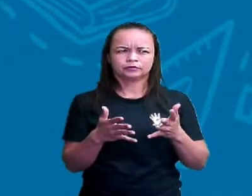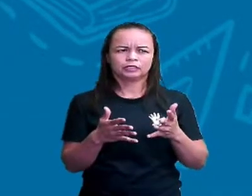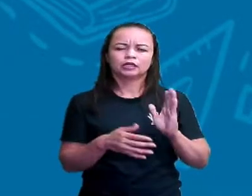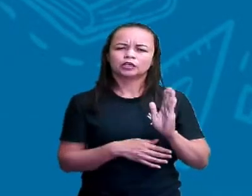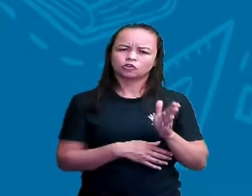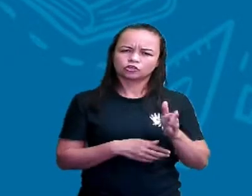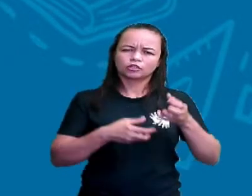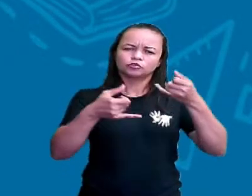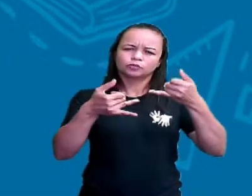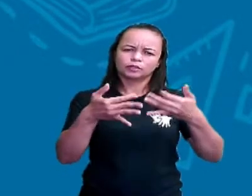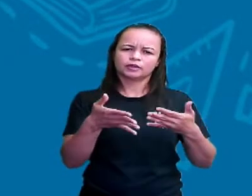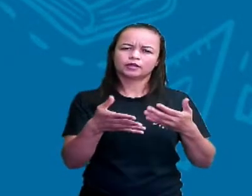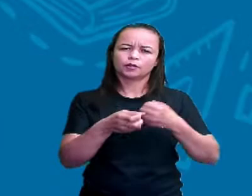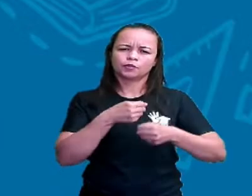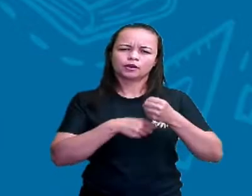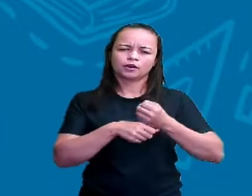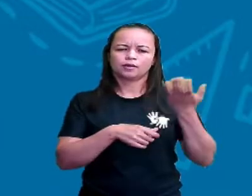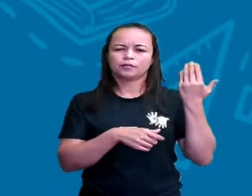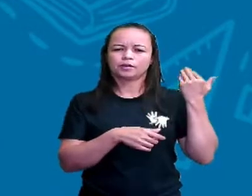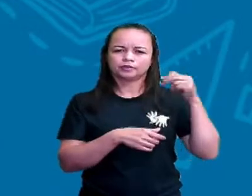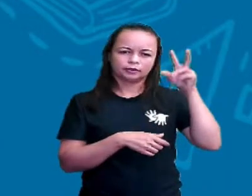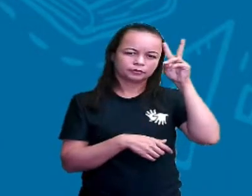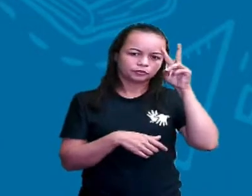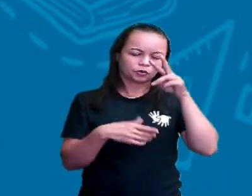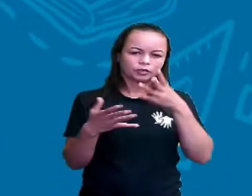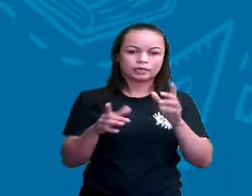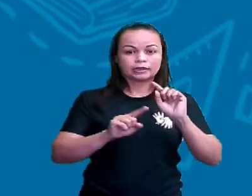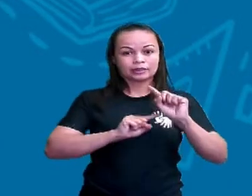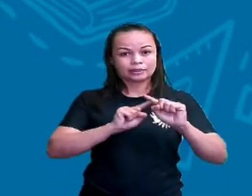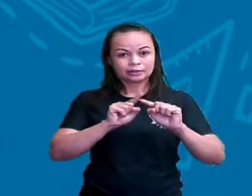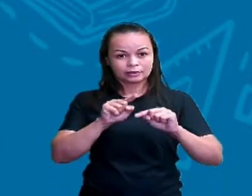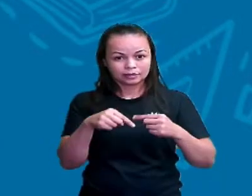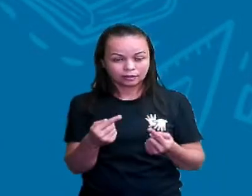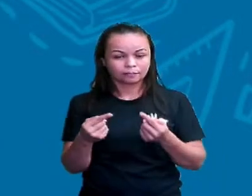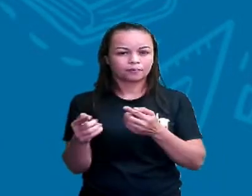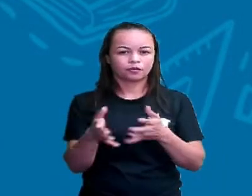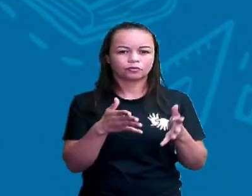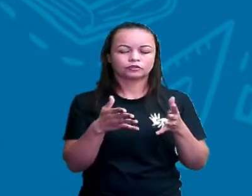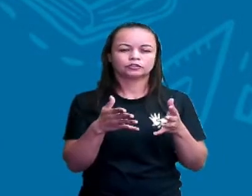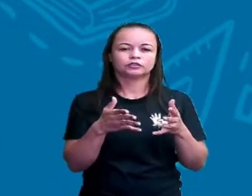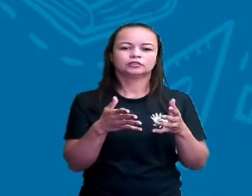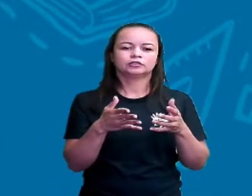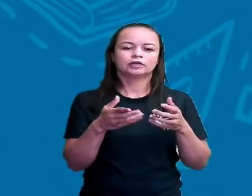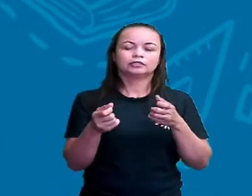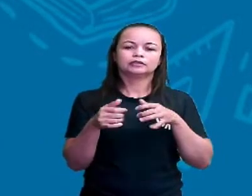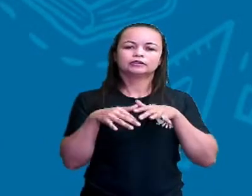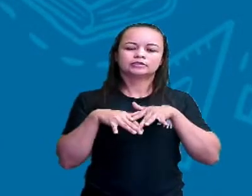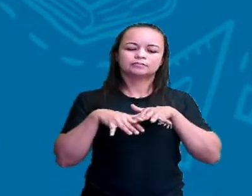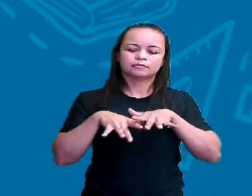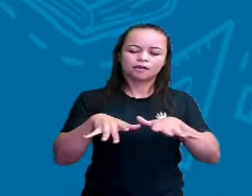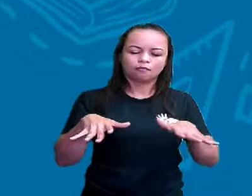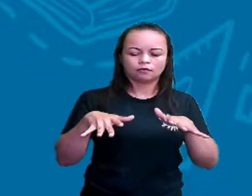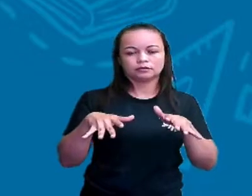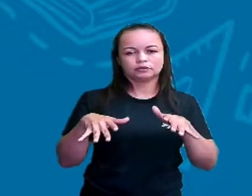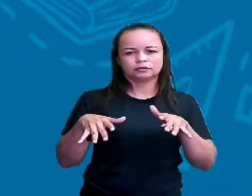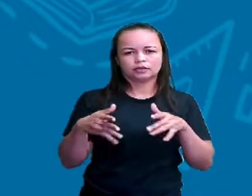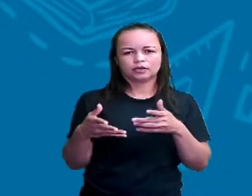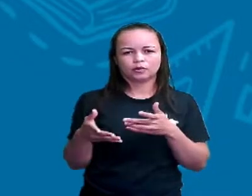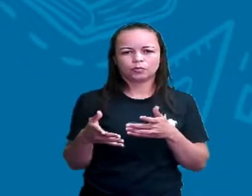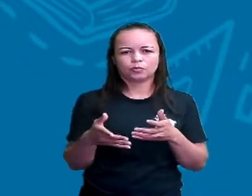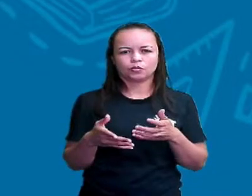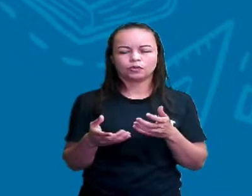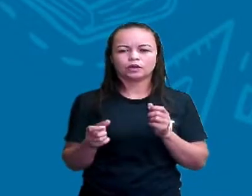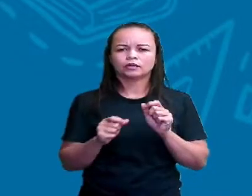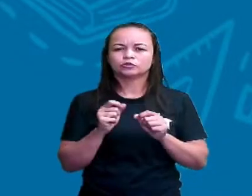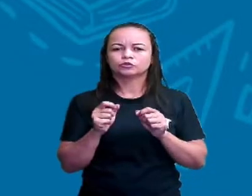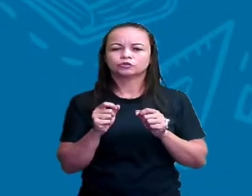história para vocês. Depois, posteriormente, né, com esse processo de colonização, a dizimação, né, o extermínio